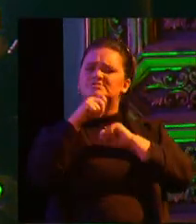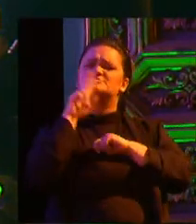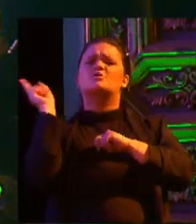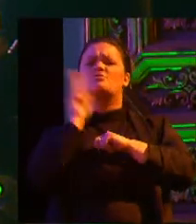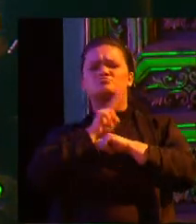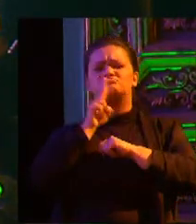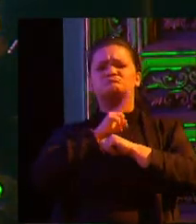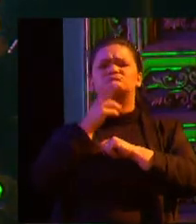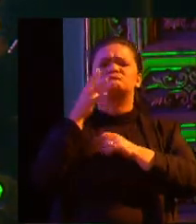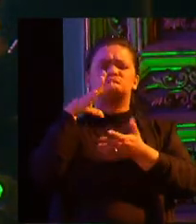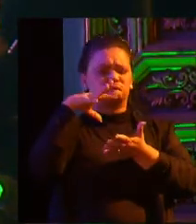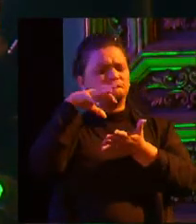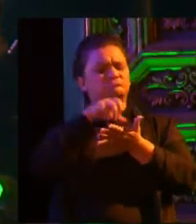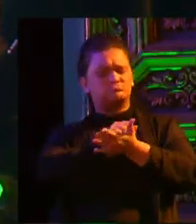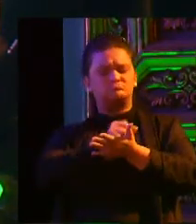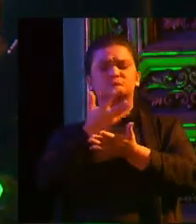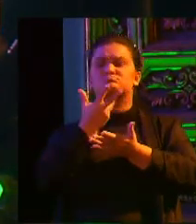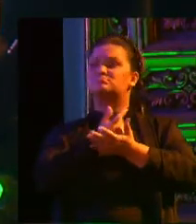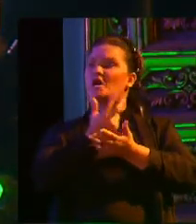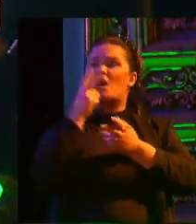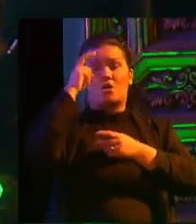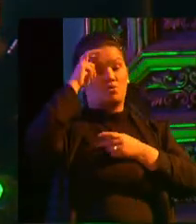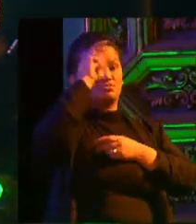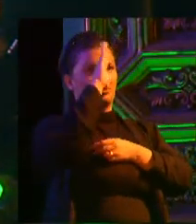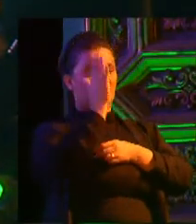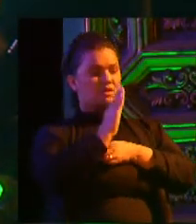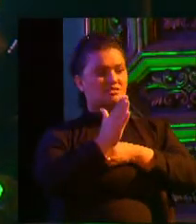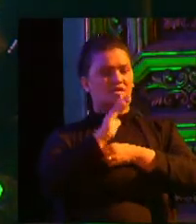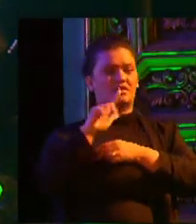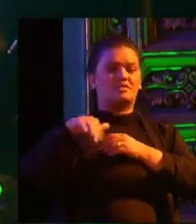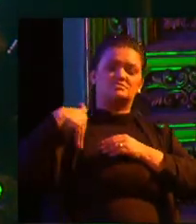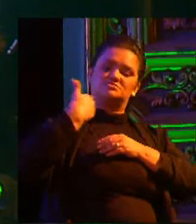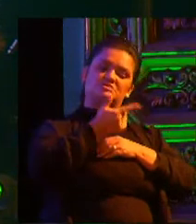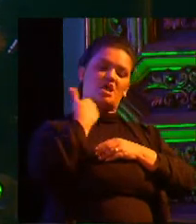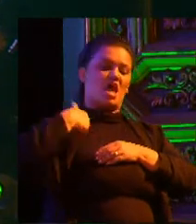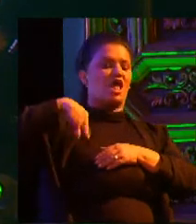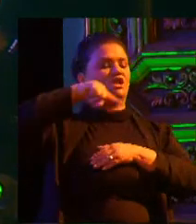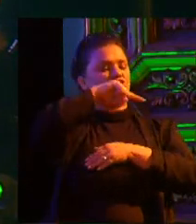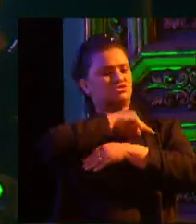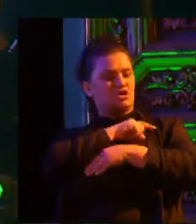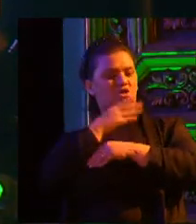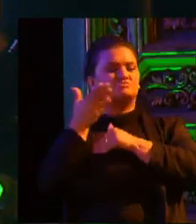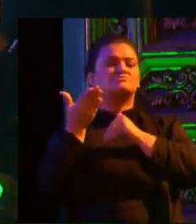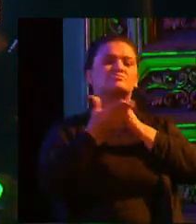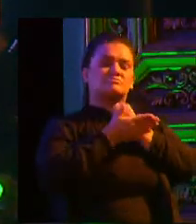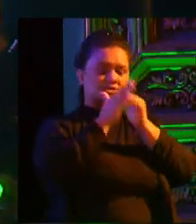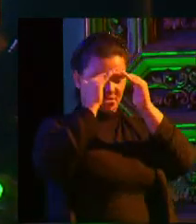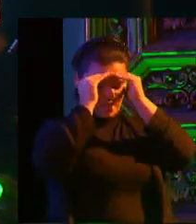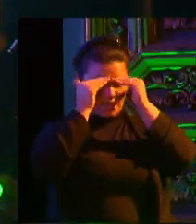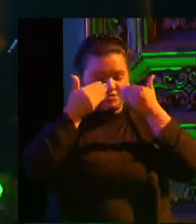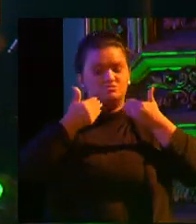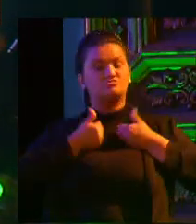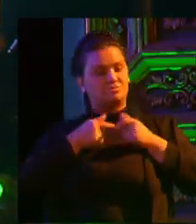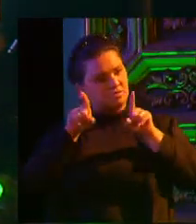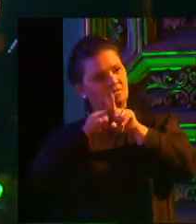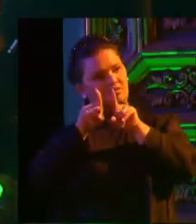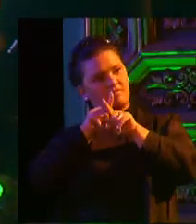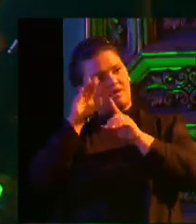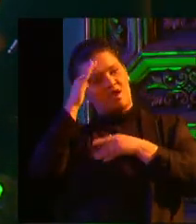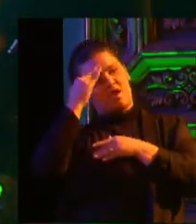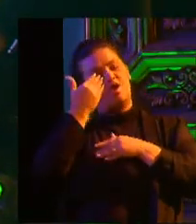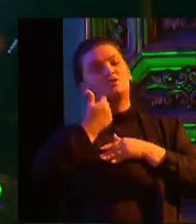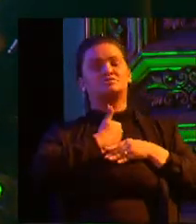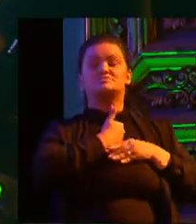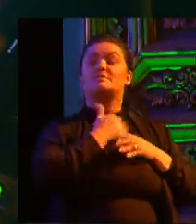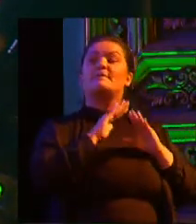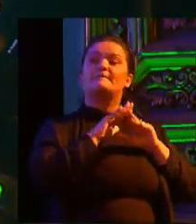diversidade da cultura brasileira. E, para além disso, a nossa origem, nos respeitarmos e nos reconhecermos. E